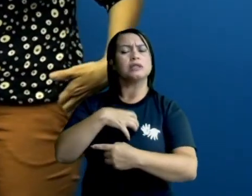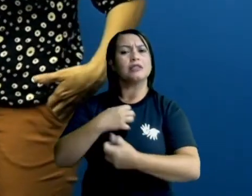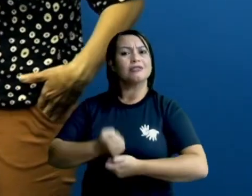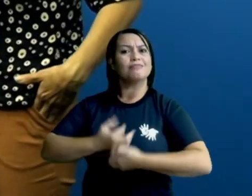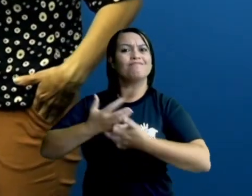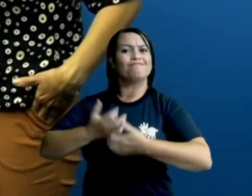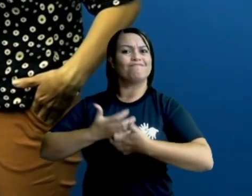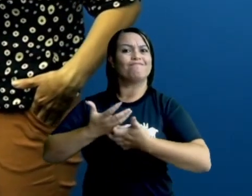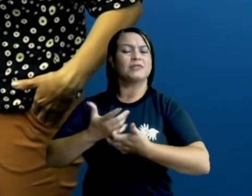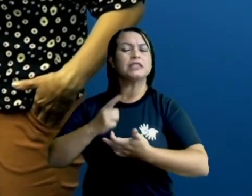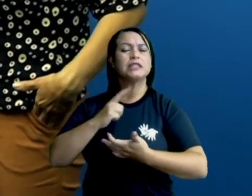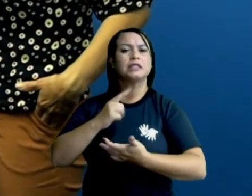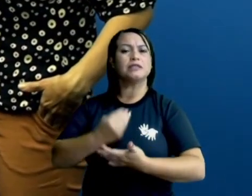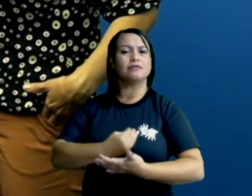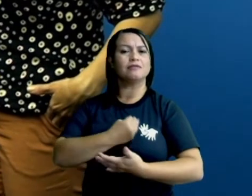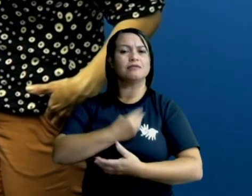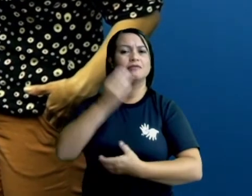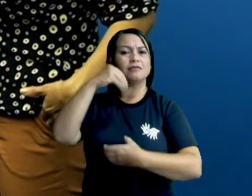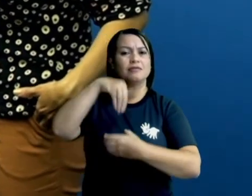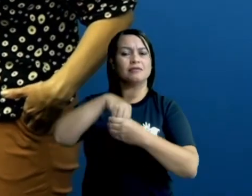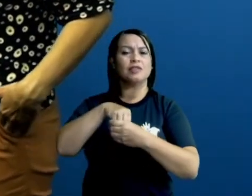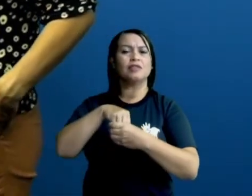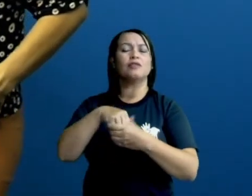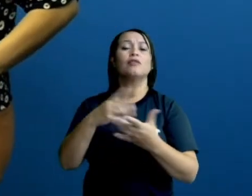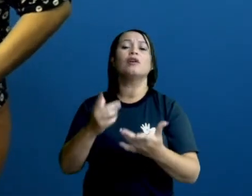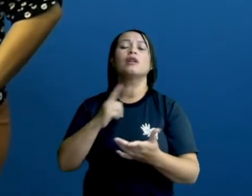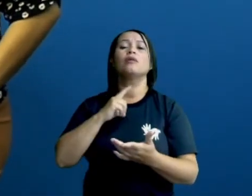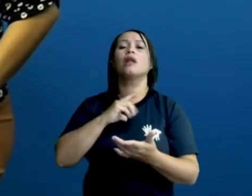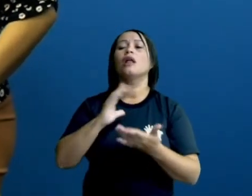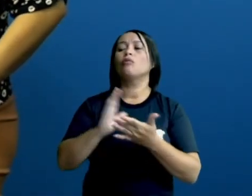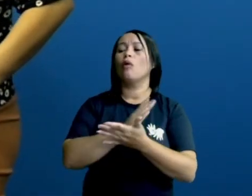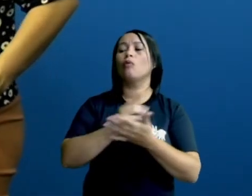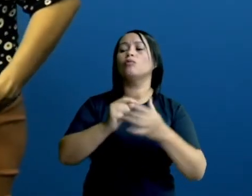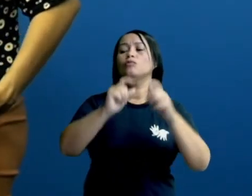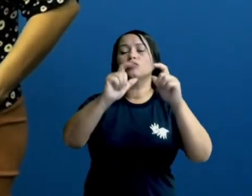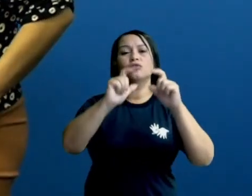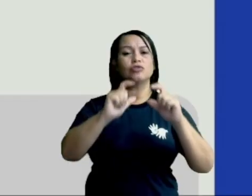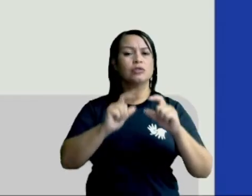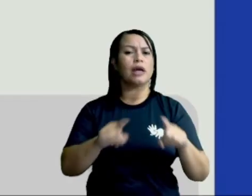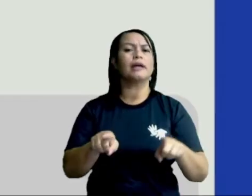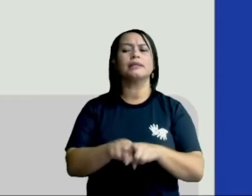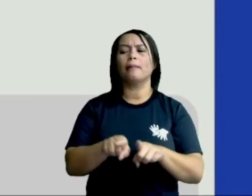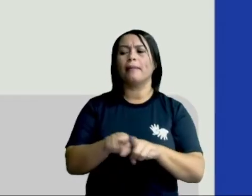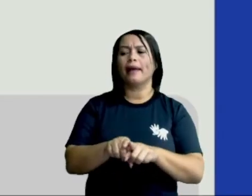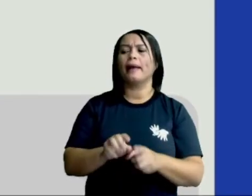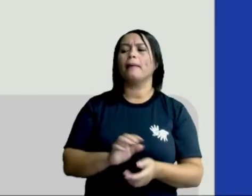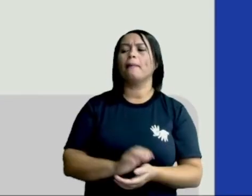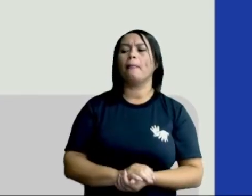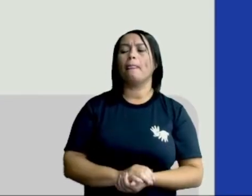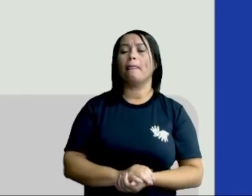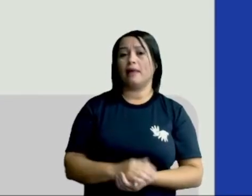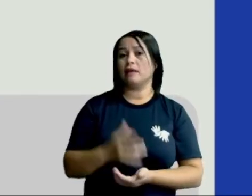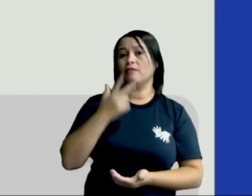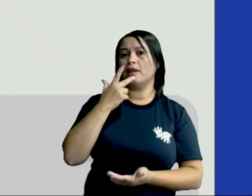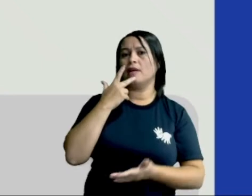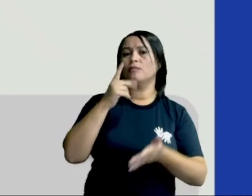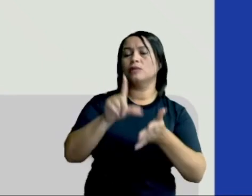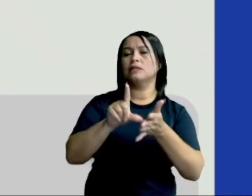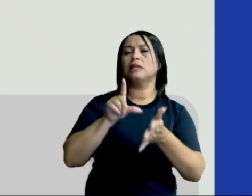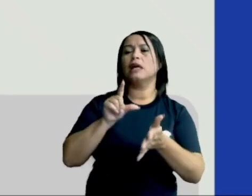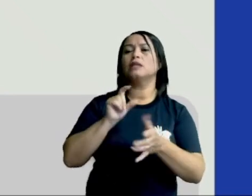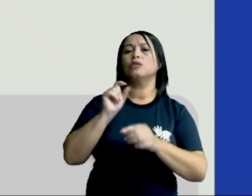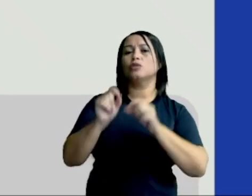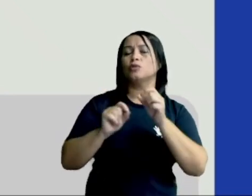pertencimento, sabe? Então, alguns destaques aqui que a gente pode dar, que foi falado,